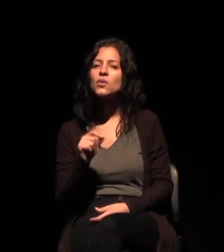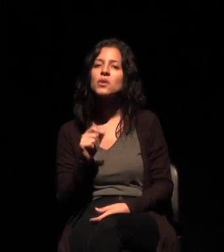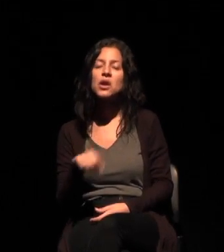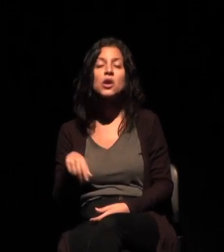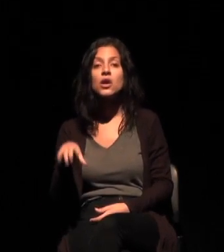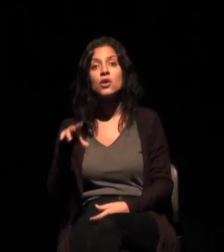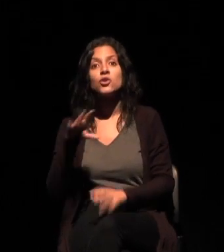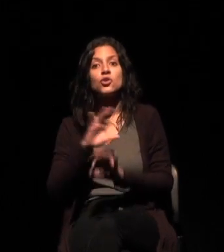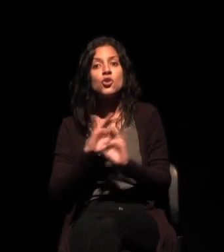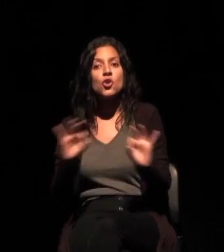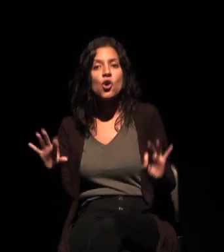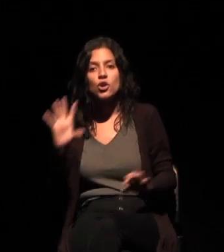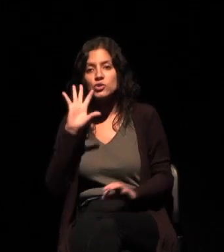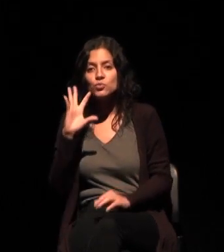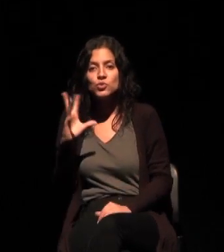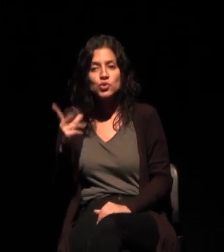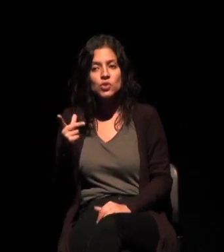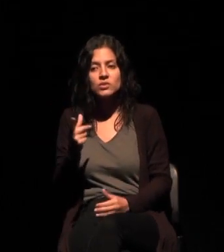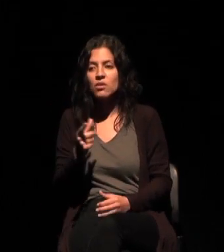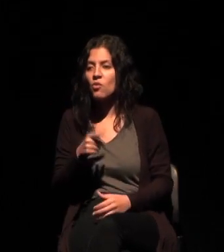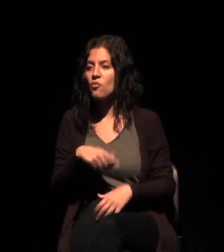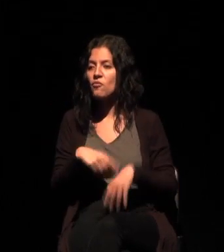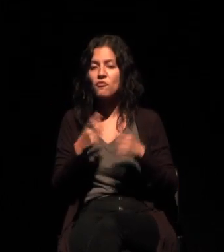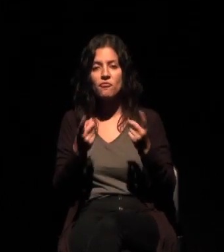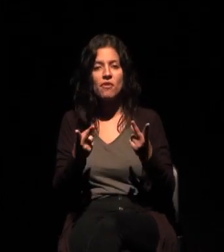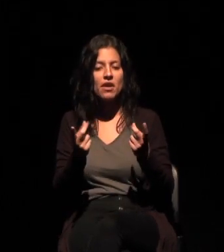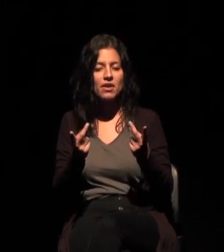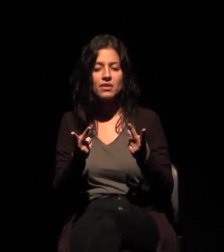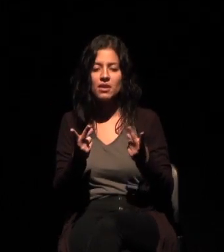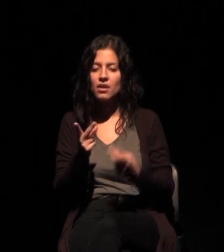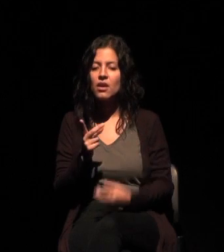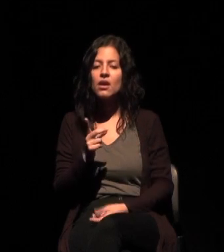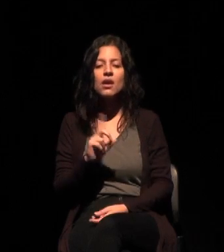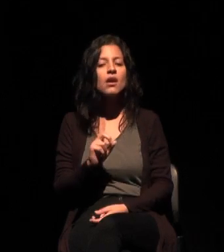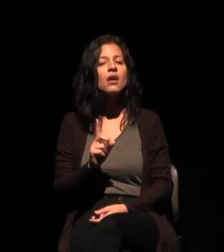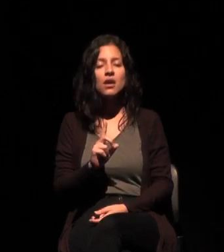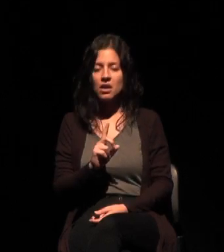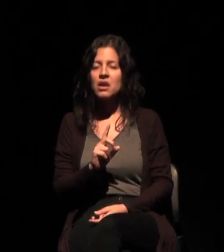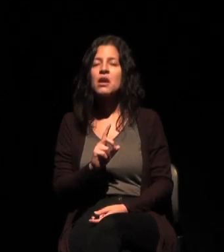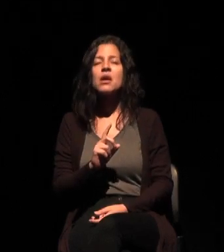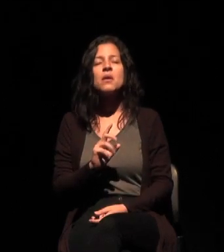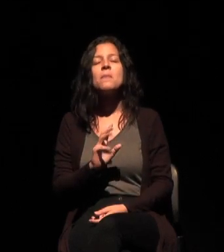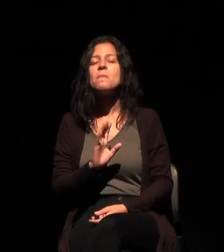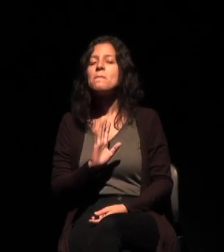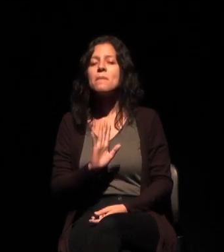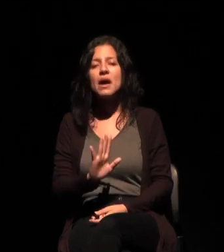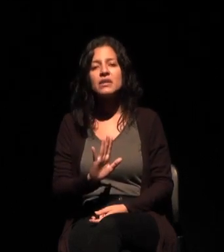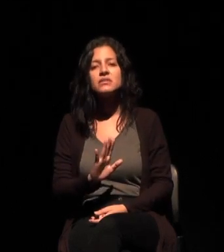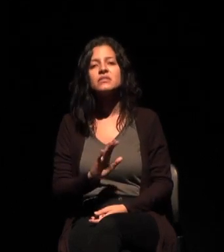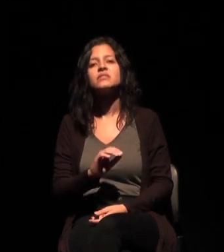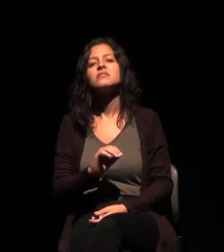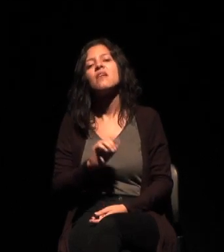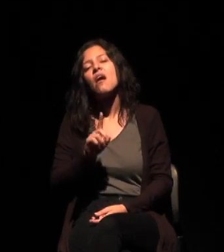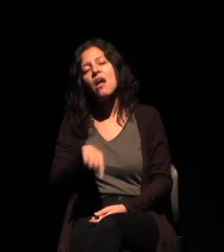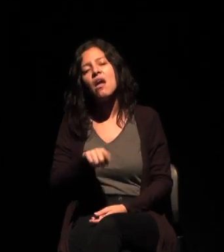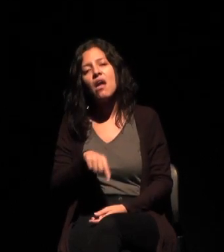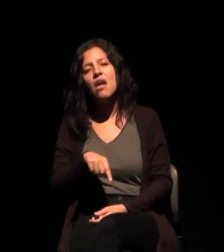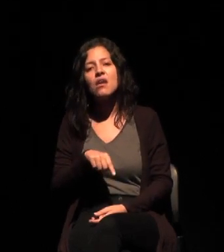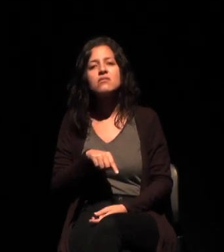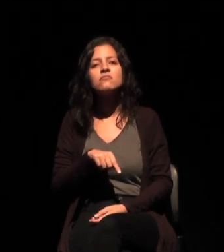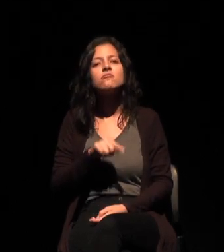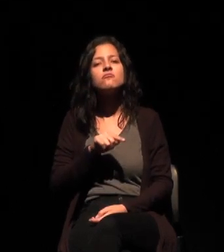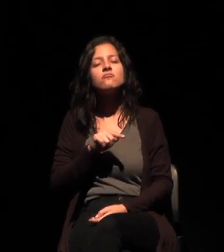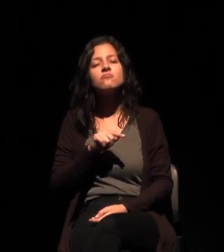são estamos a trazer hipóteses que nos parecem muito sólidas e que tem sido a grande diferenciação para